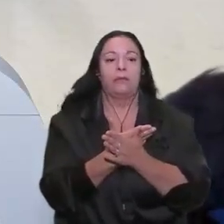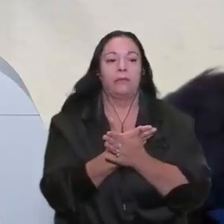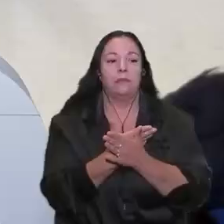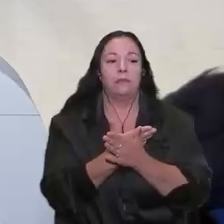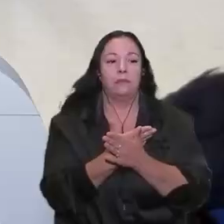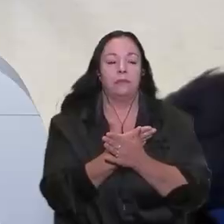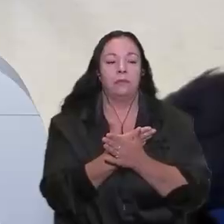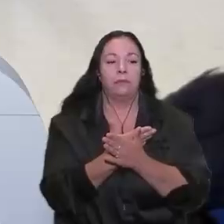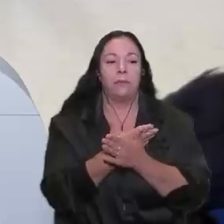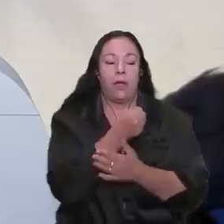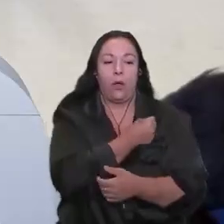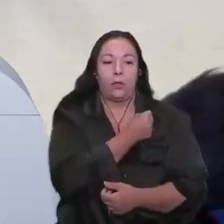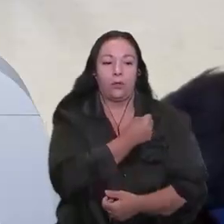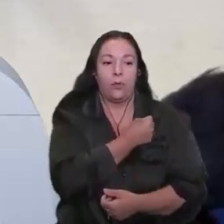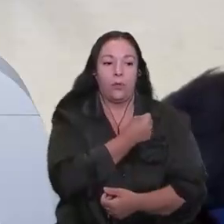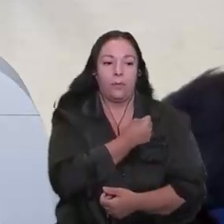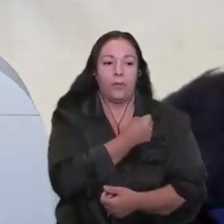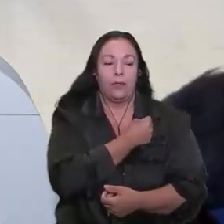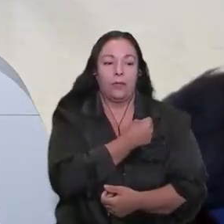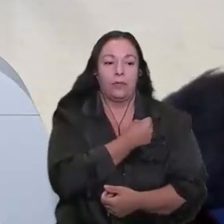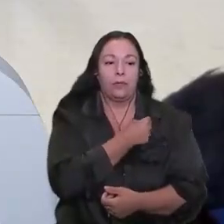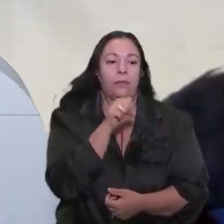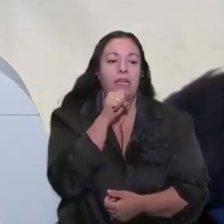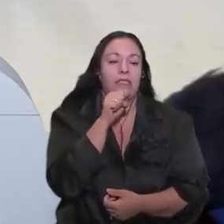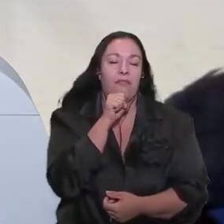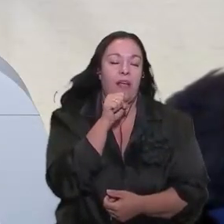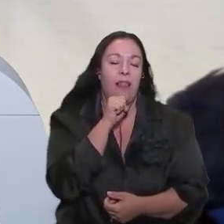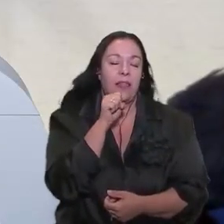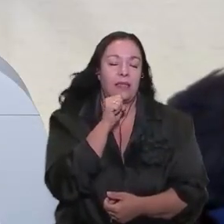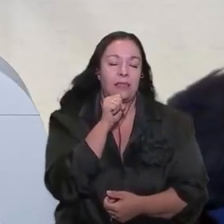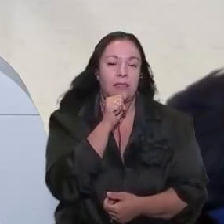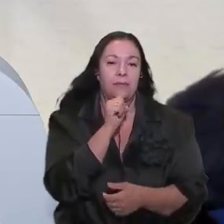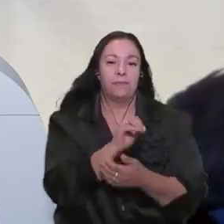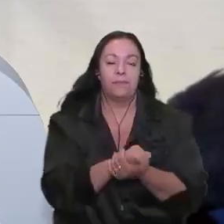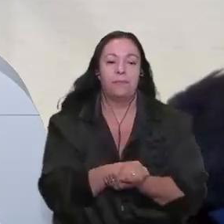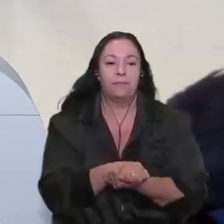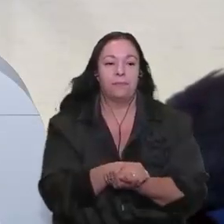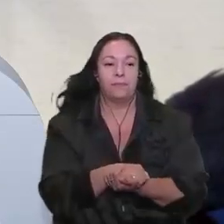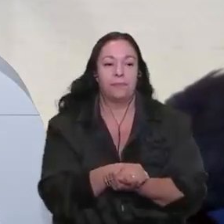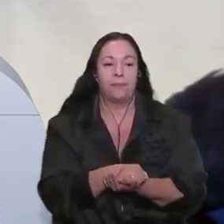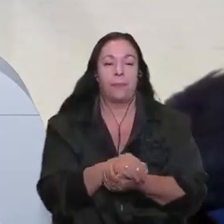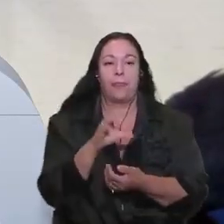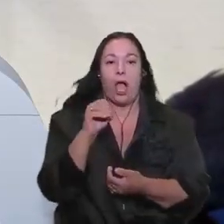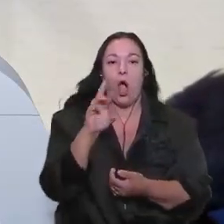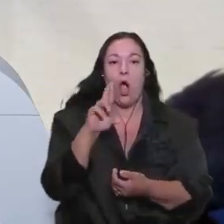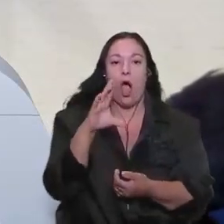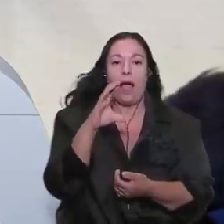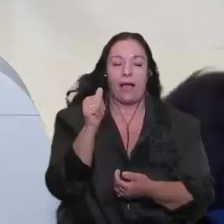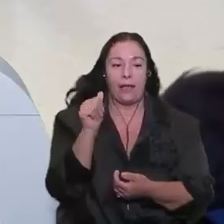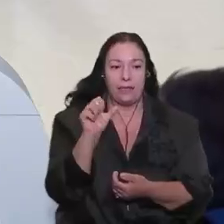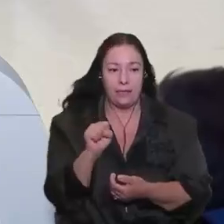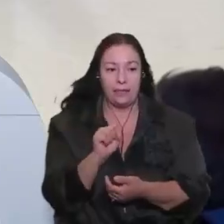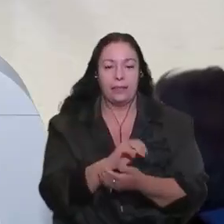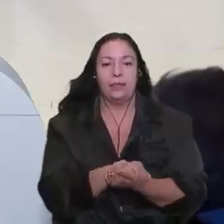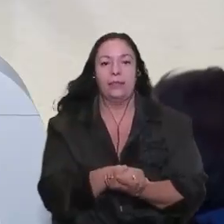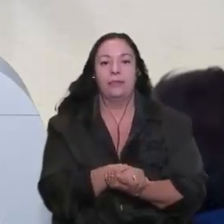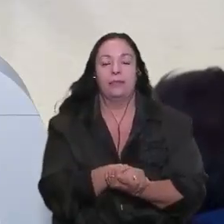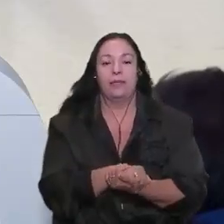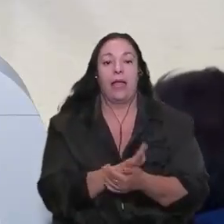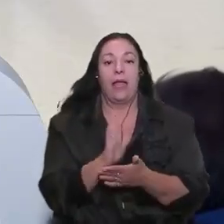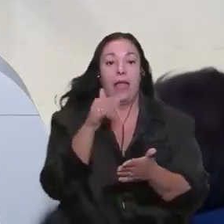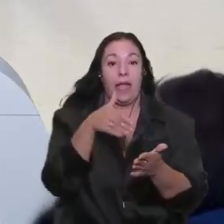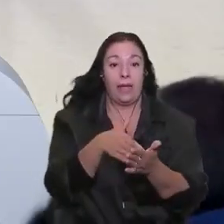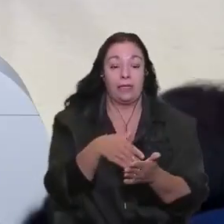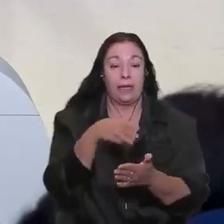clãs que têm maior número de orcas mais velhas. E que as orcas elas entram